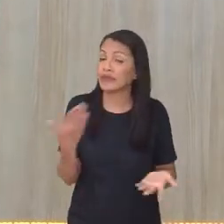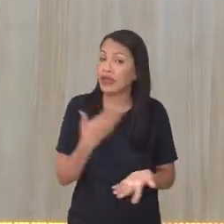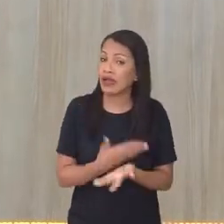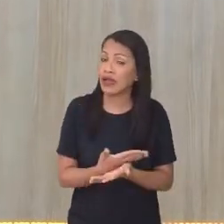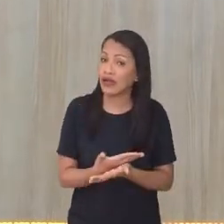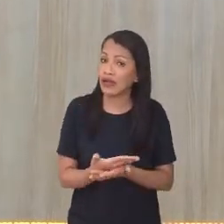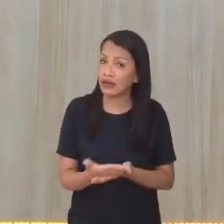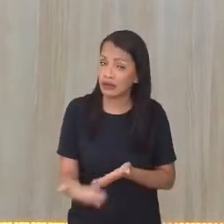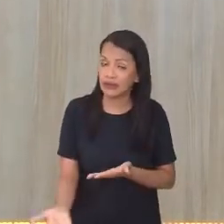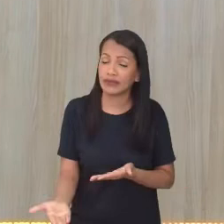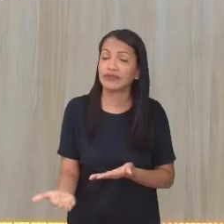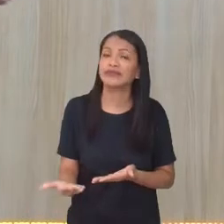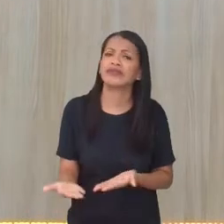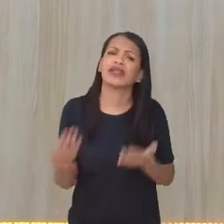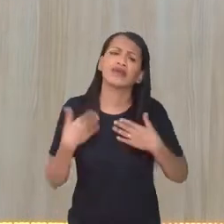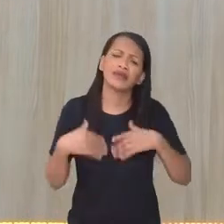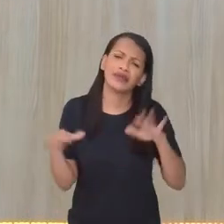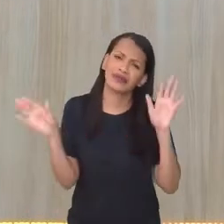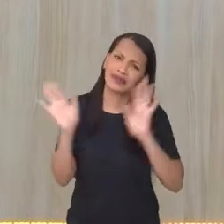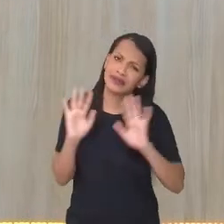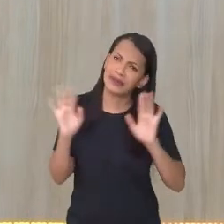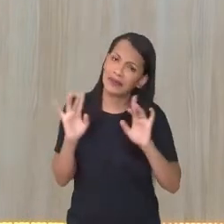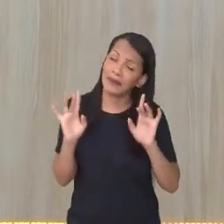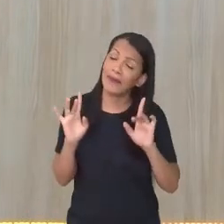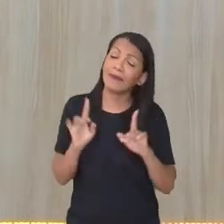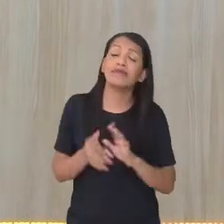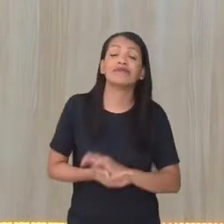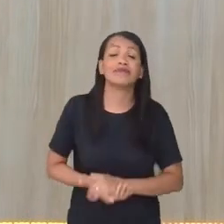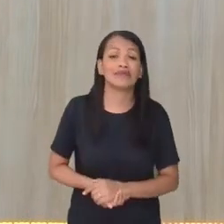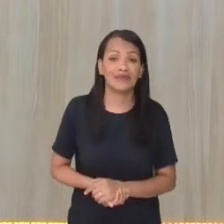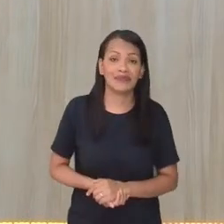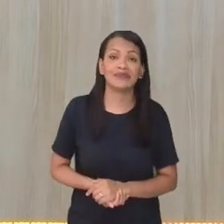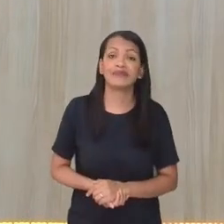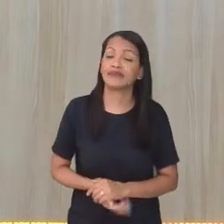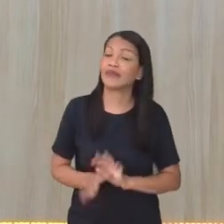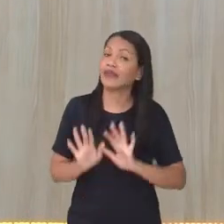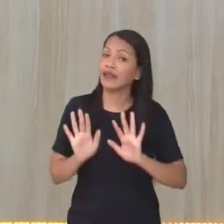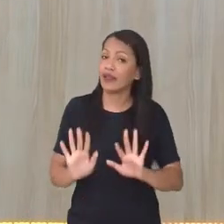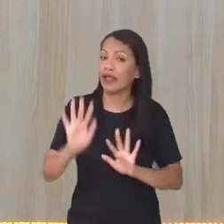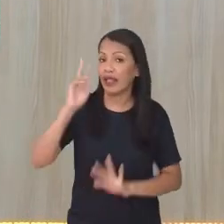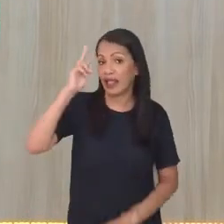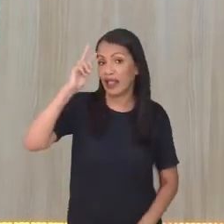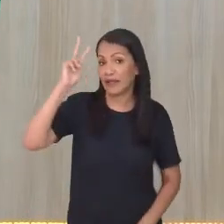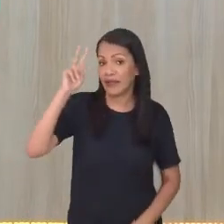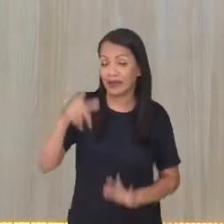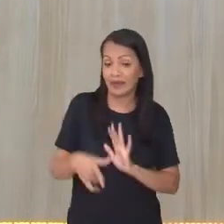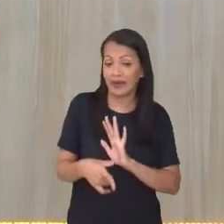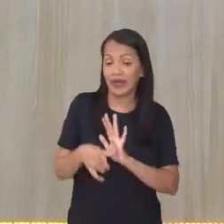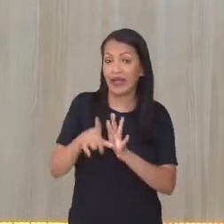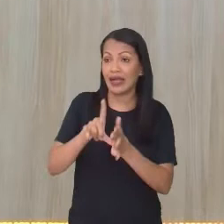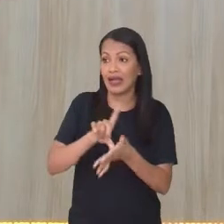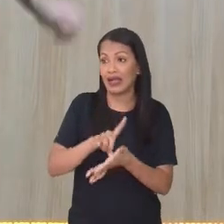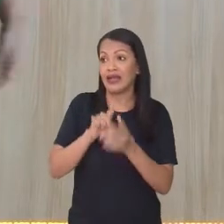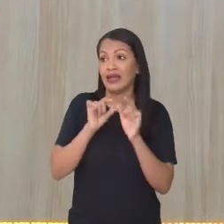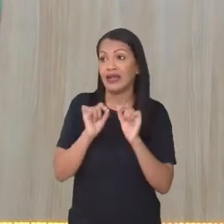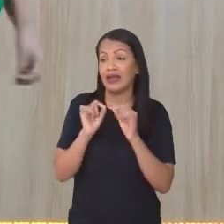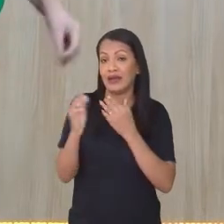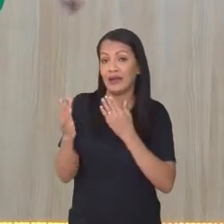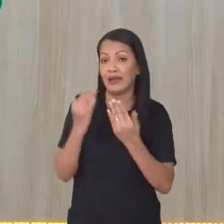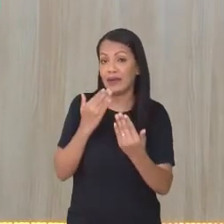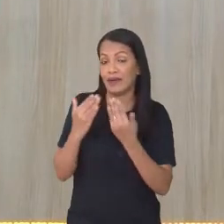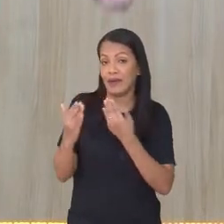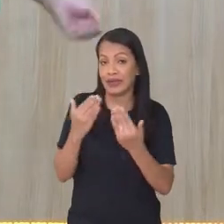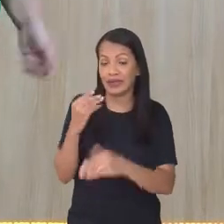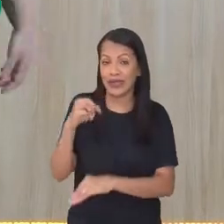começar a minha despedida, mas Antes a gente vai fazer um bate-bola aqui